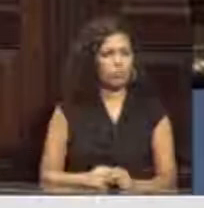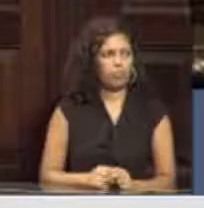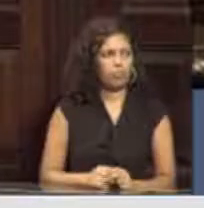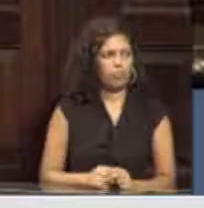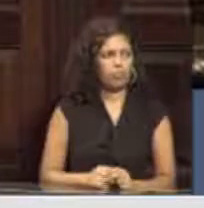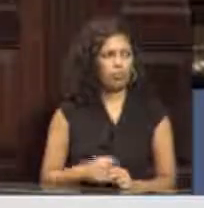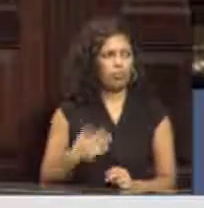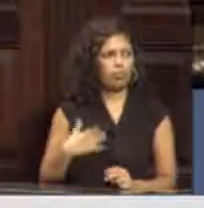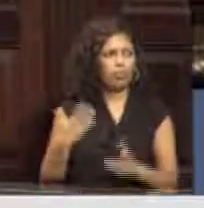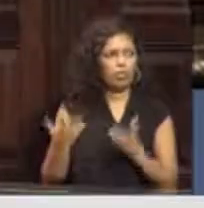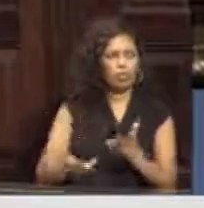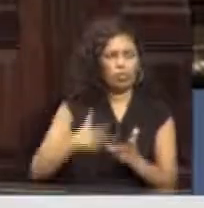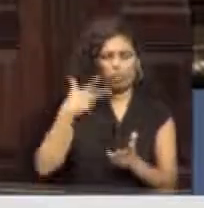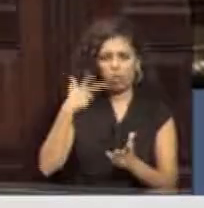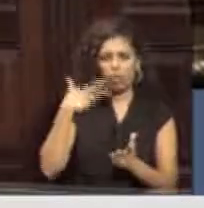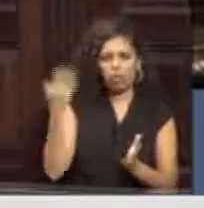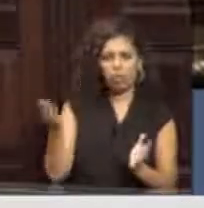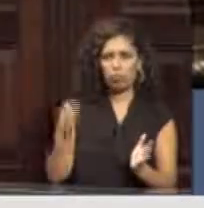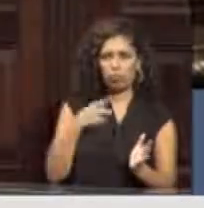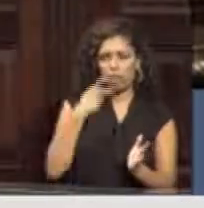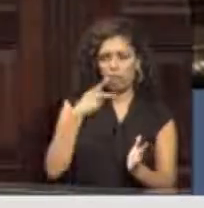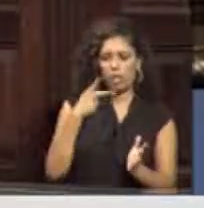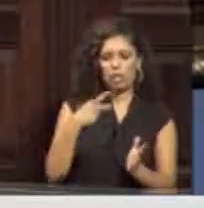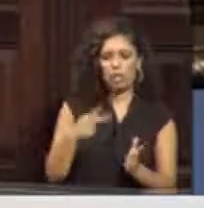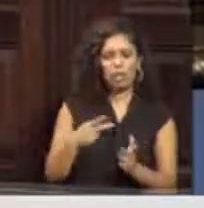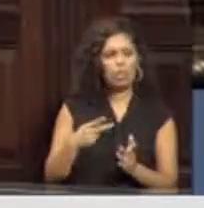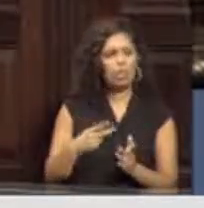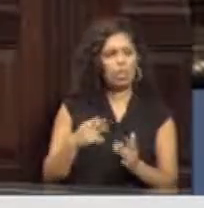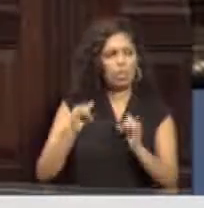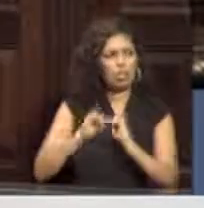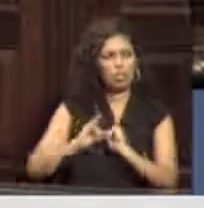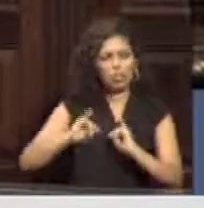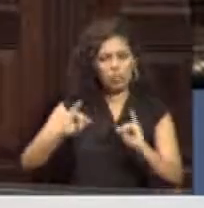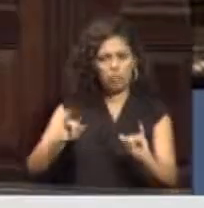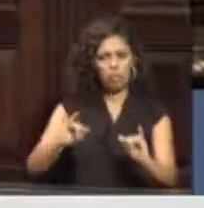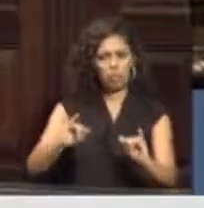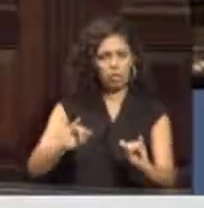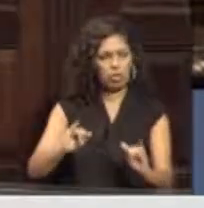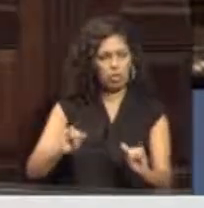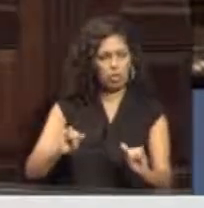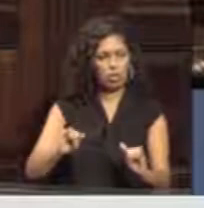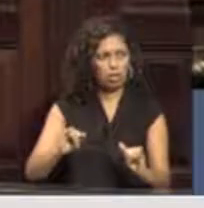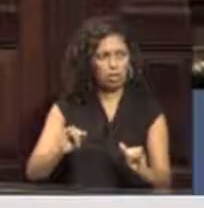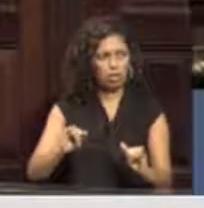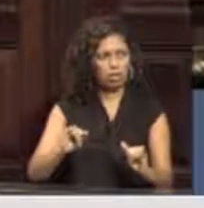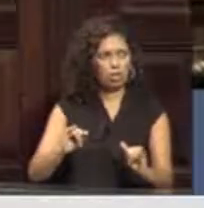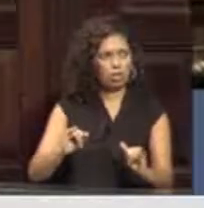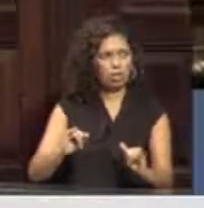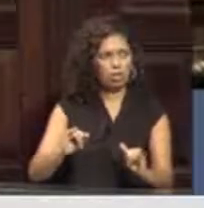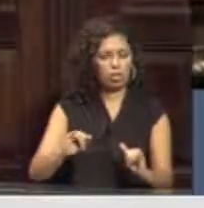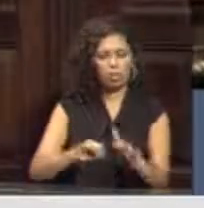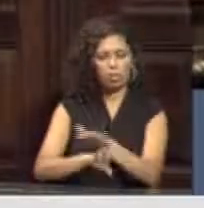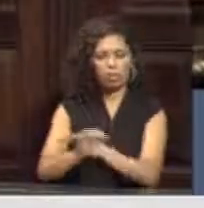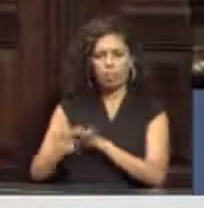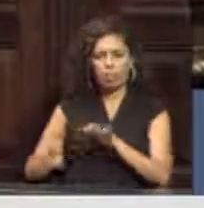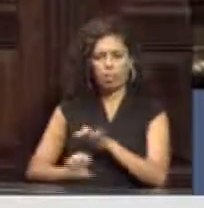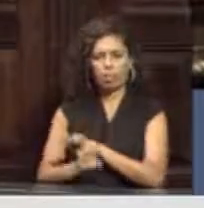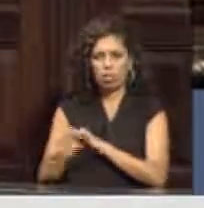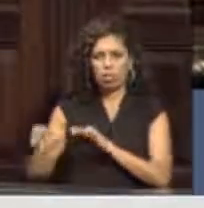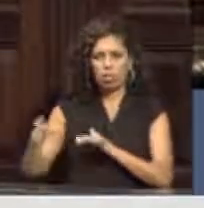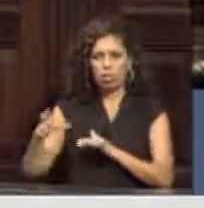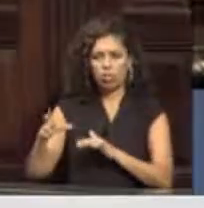que gostaria de abordar aqui, exatamente sobre a privatização da Eletrobras